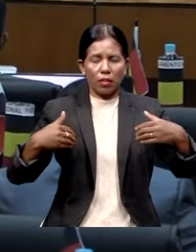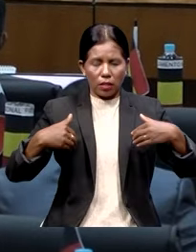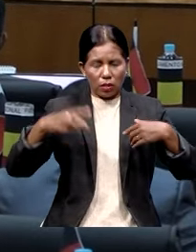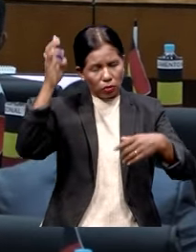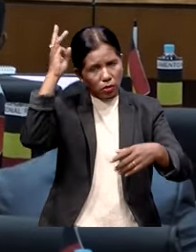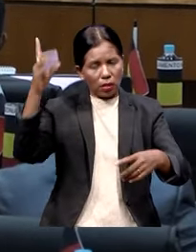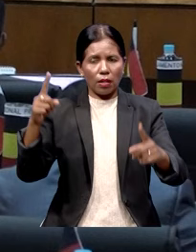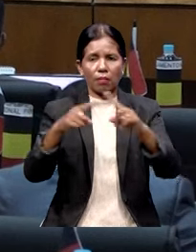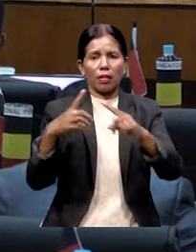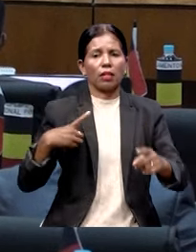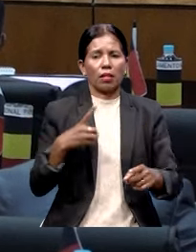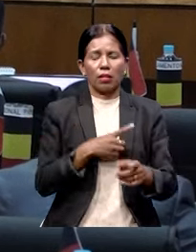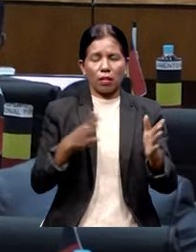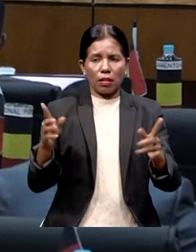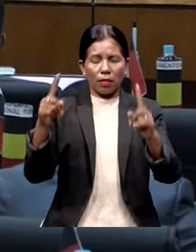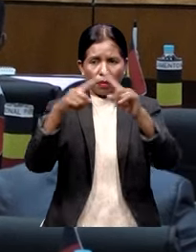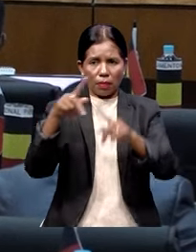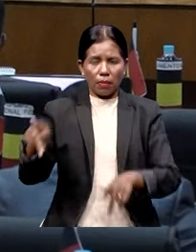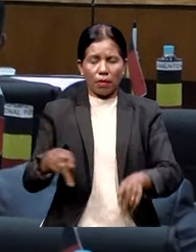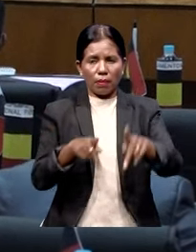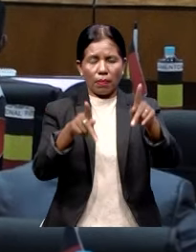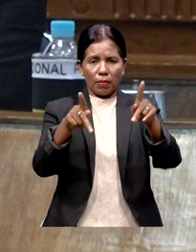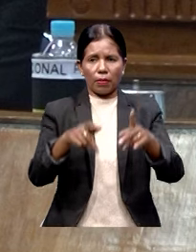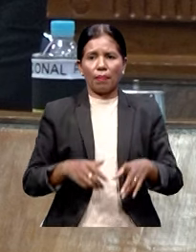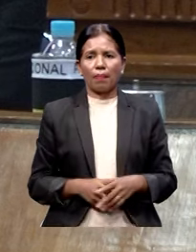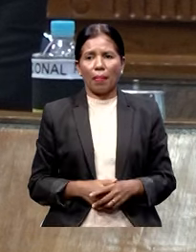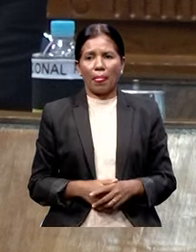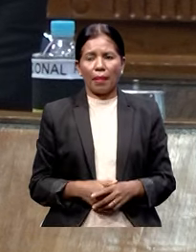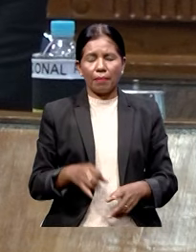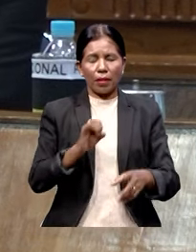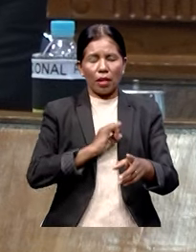para deputado Cira no pá público. Eu falo a resposta